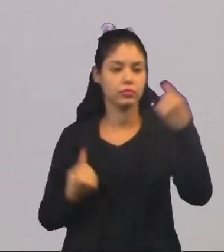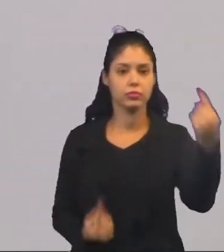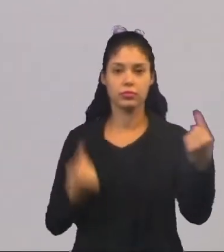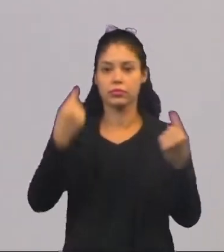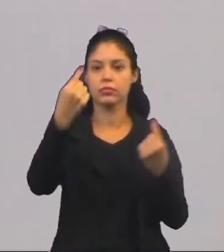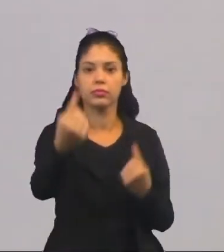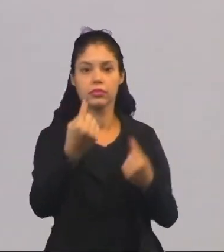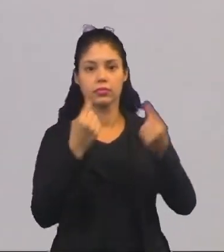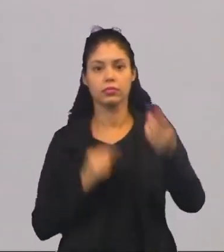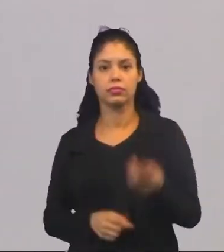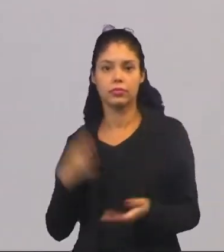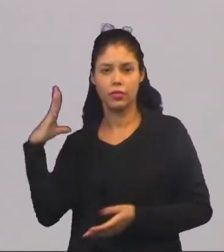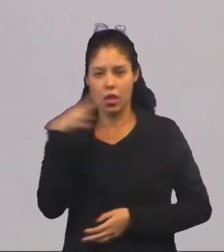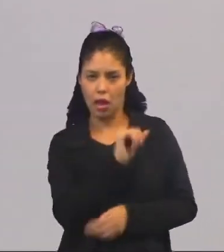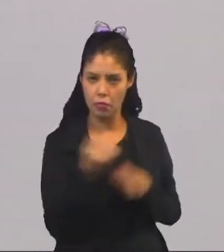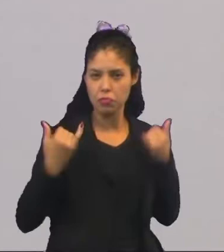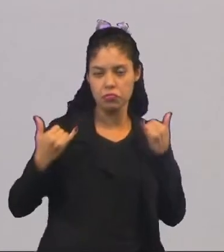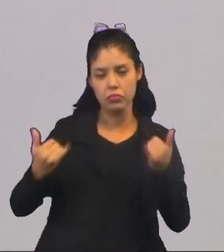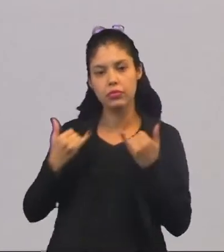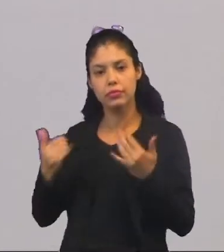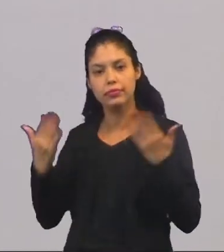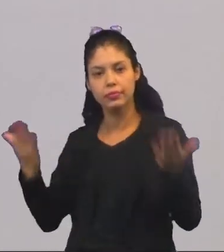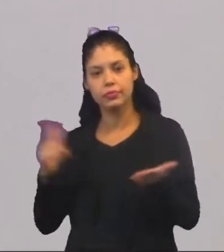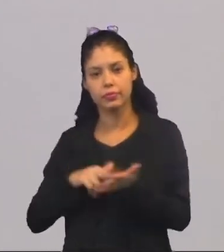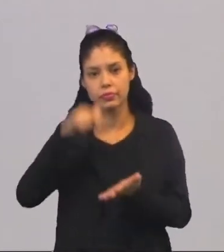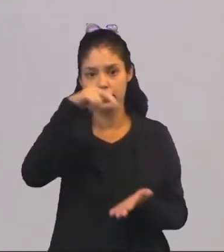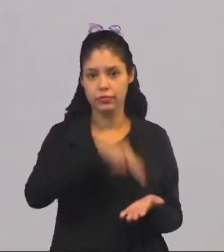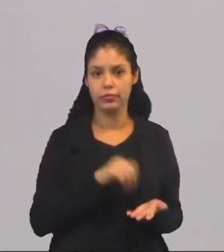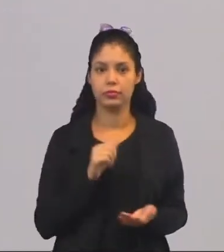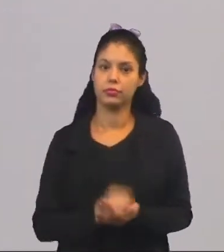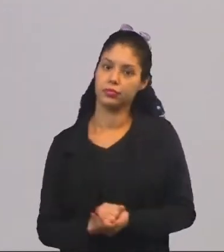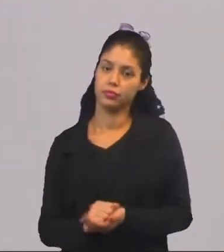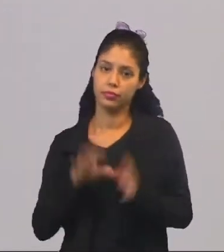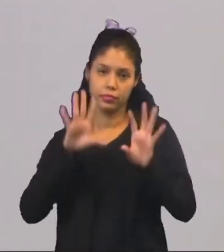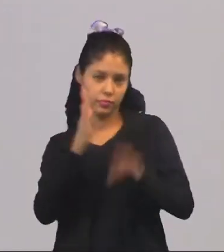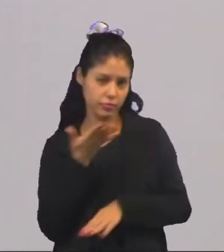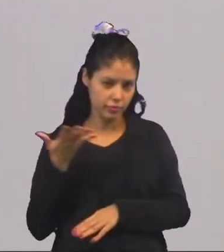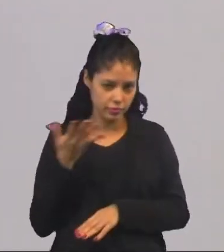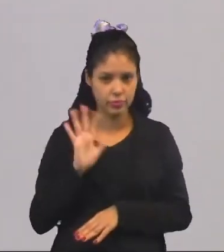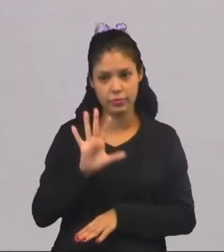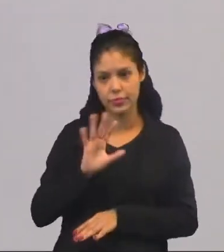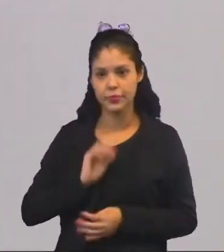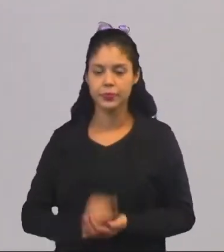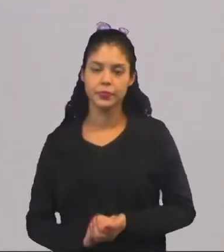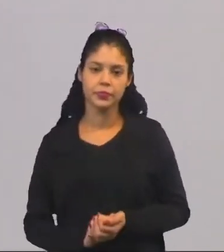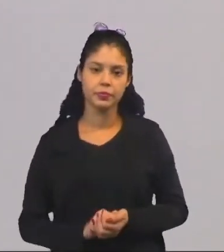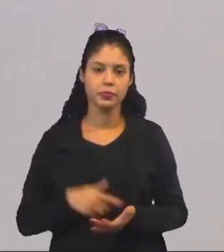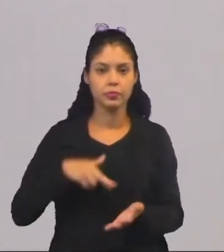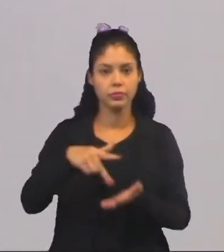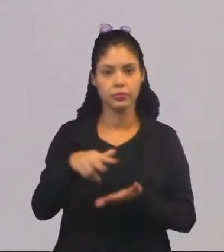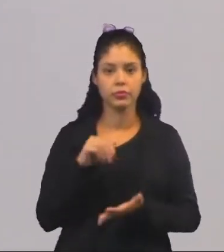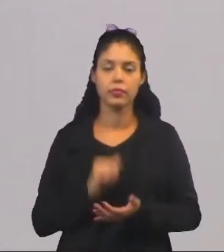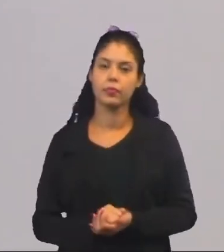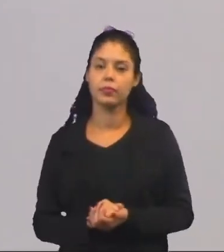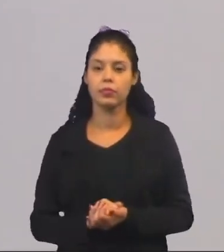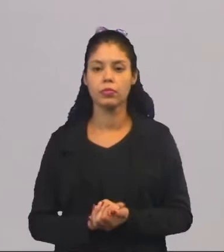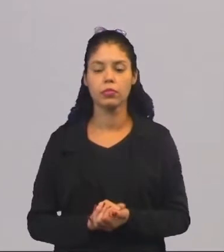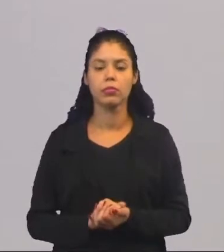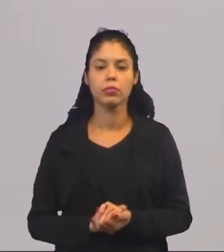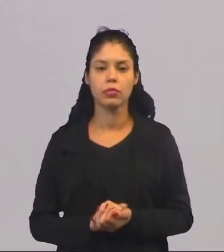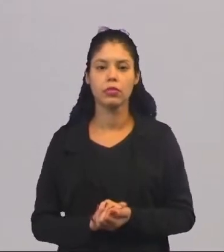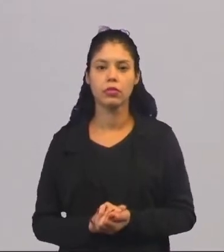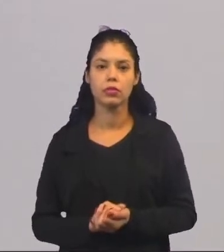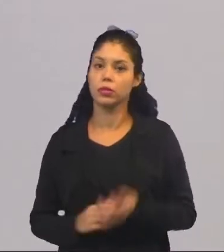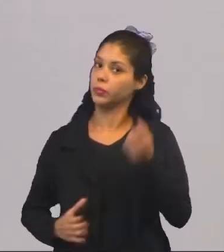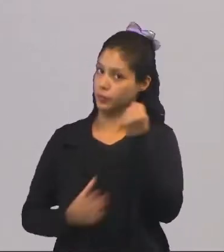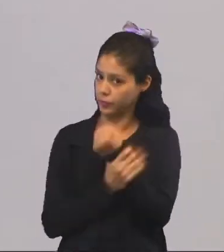de um obstáculo. Ah, eu sou muito radical, sou vida louca, pulando por cima, e é basicamente isso, caminho, percurso, de